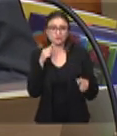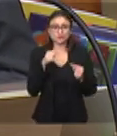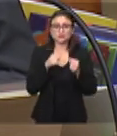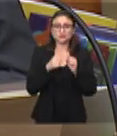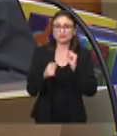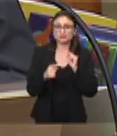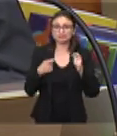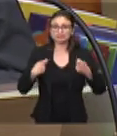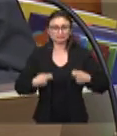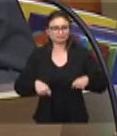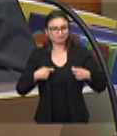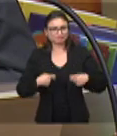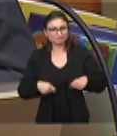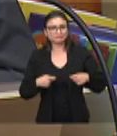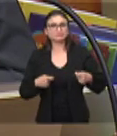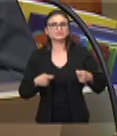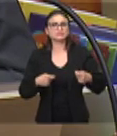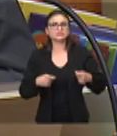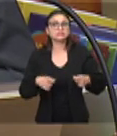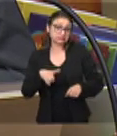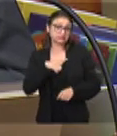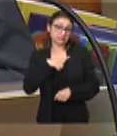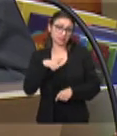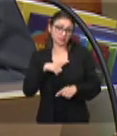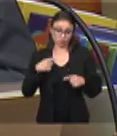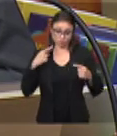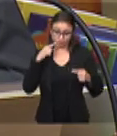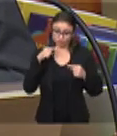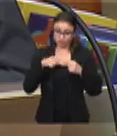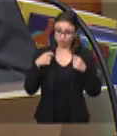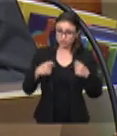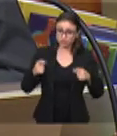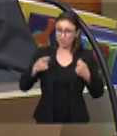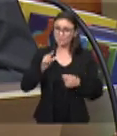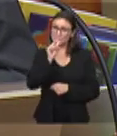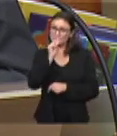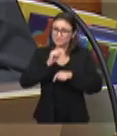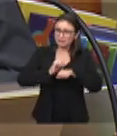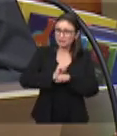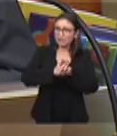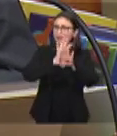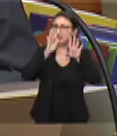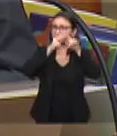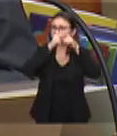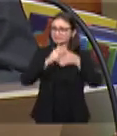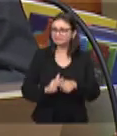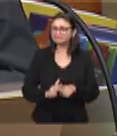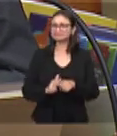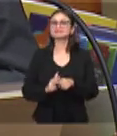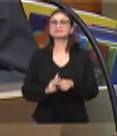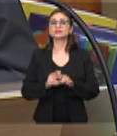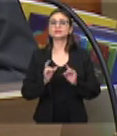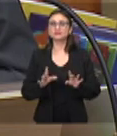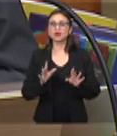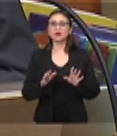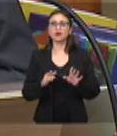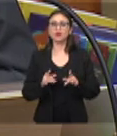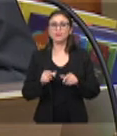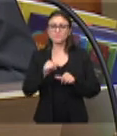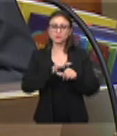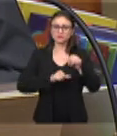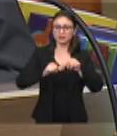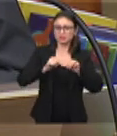uma necessidade, ou houvesse uma necessidade de um pequeno esclarecimento, apenas decotando, salvo